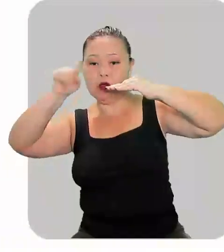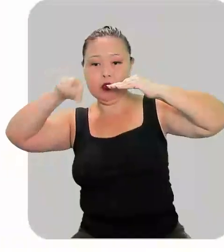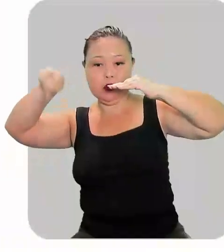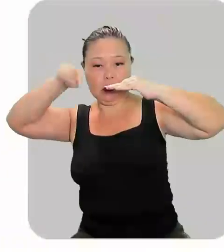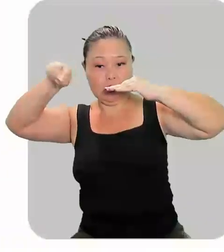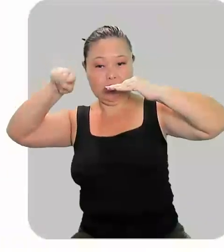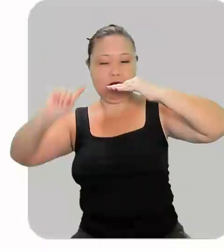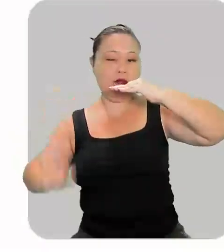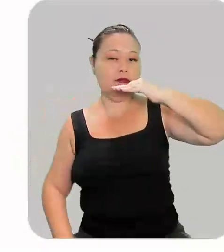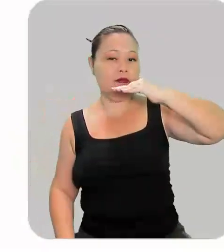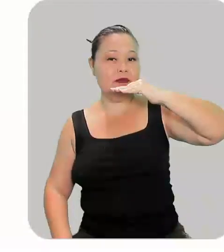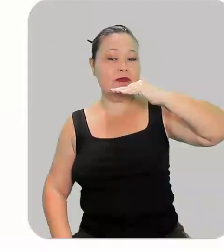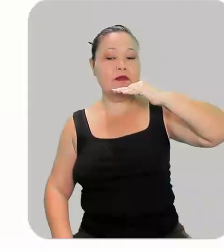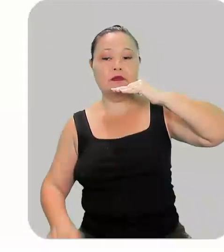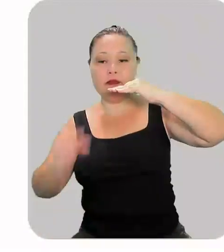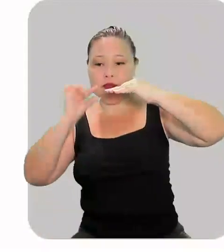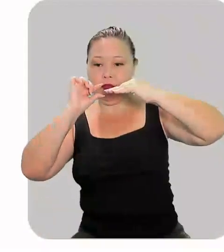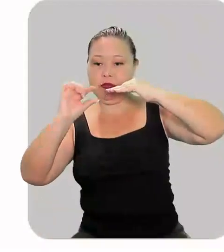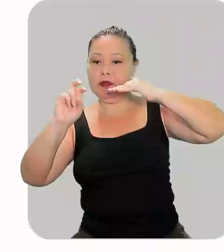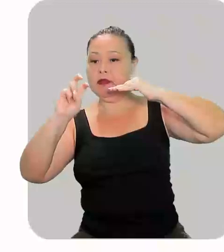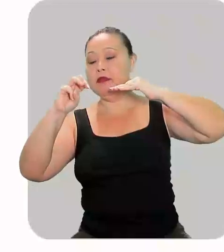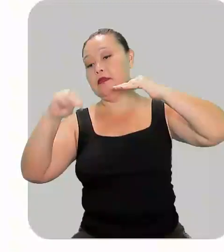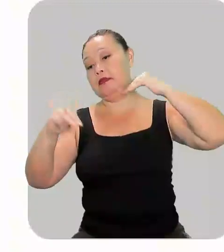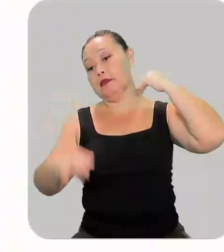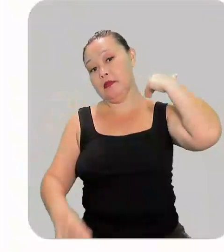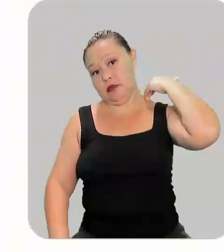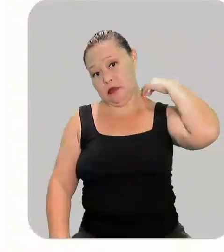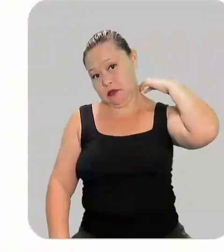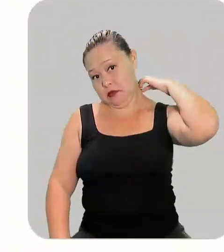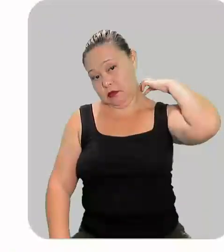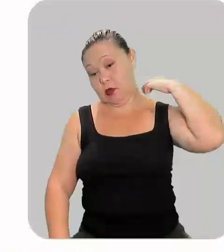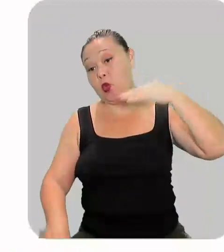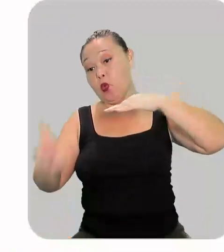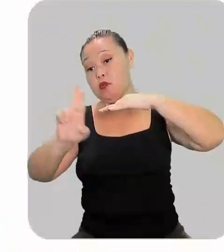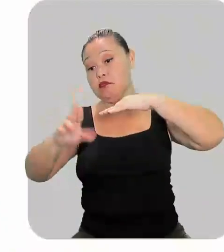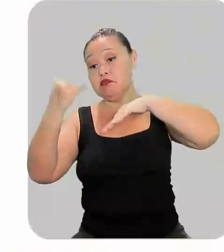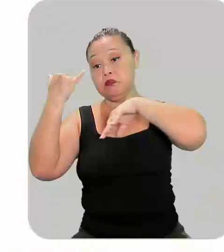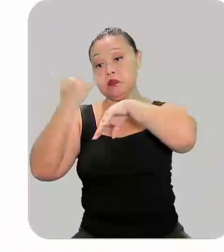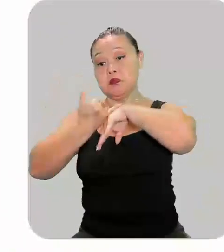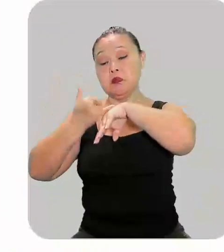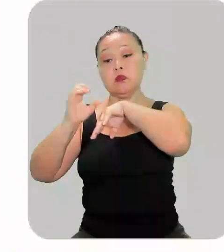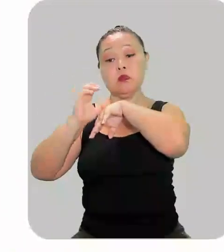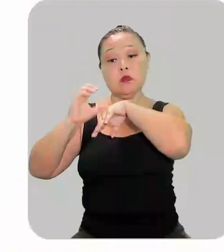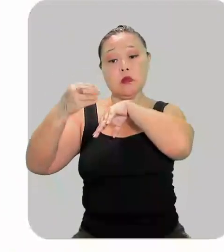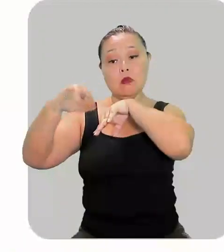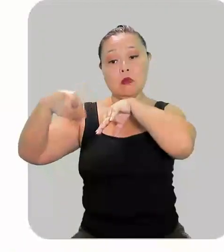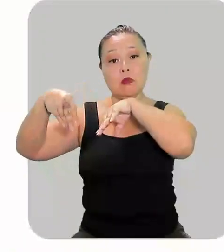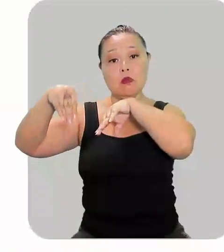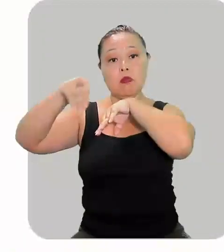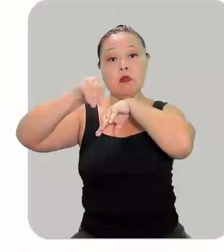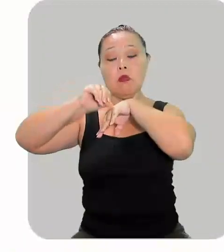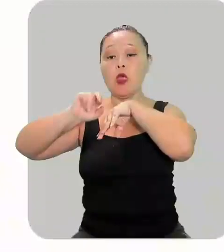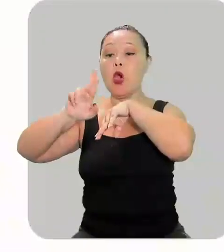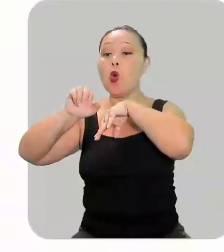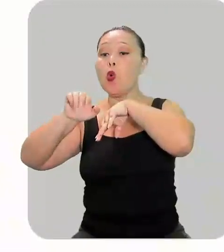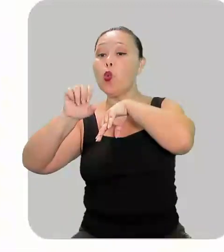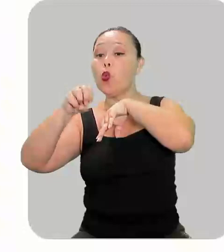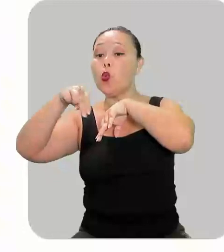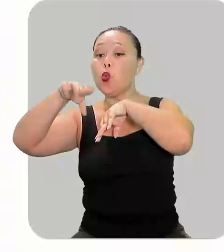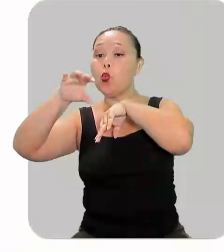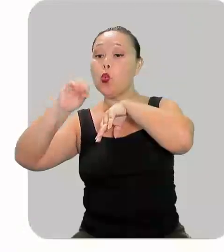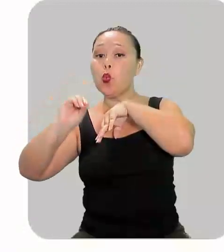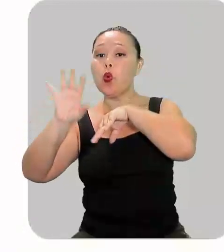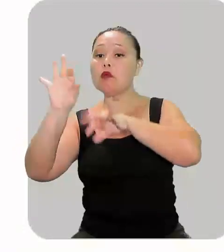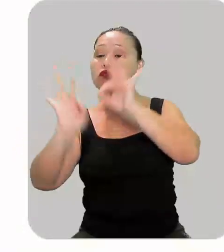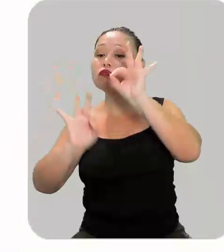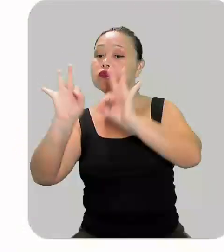tá? Tica. A espessura de 5 centímetros. Muito bem. Utilizando concreto usinado, conforme as